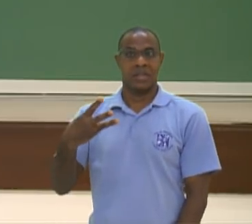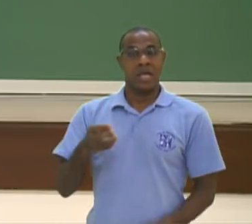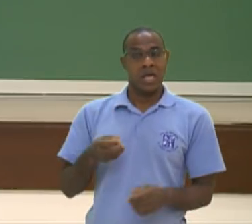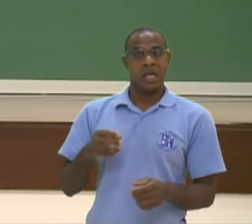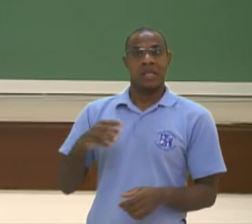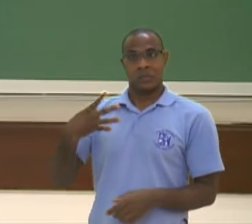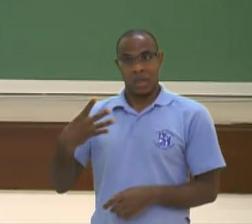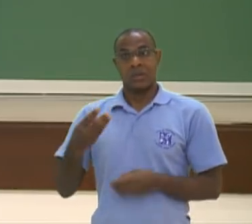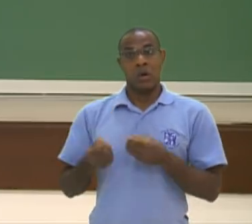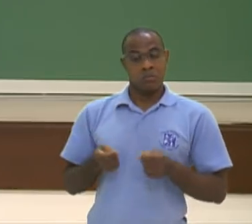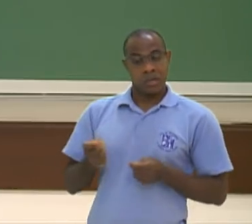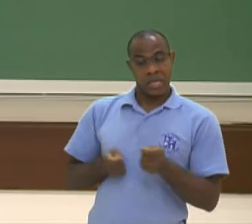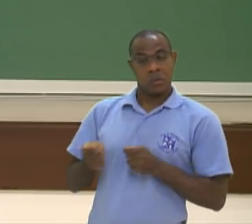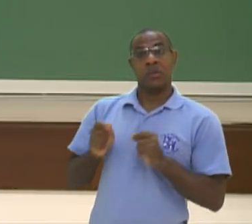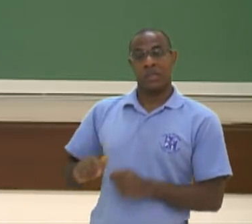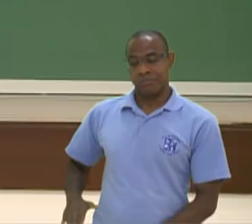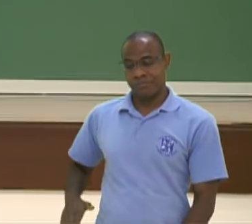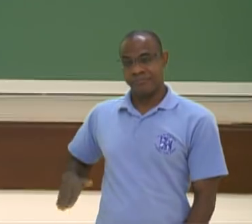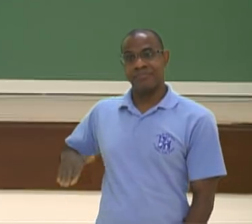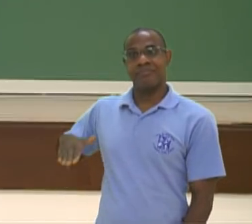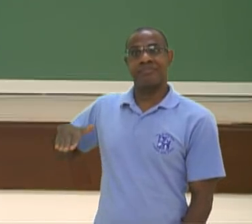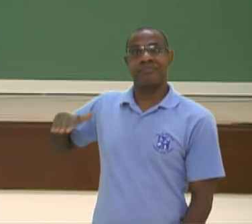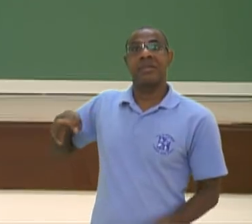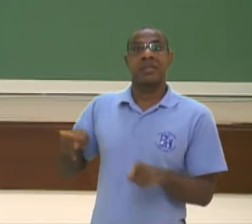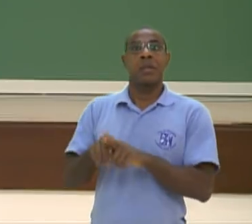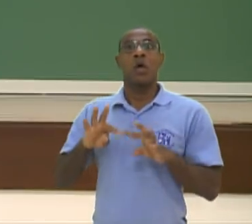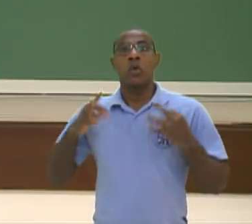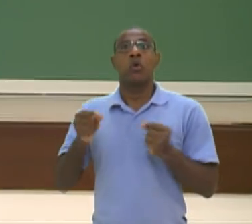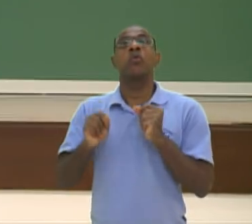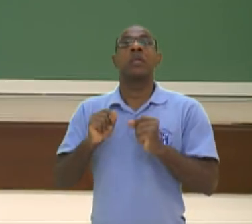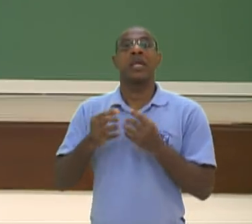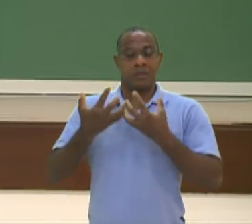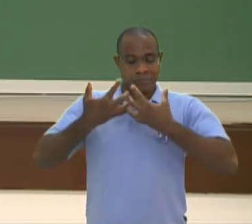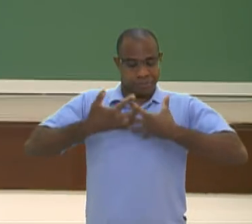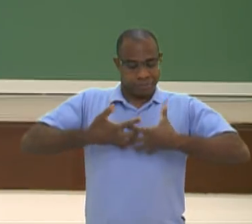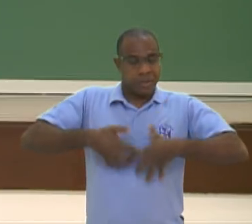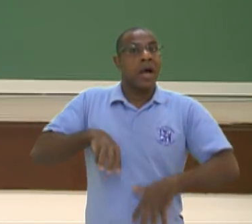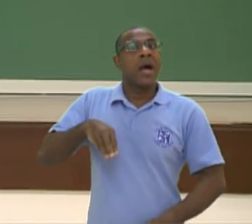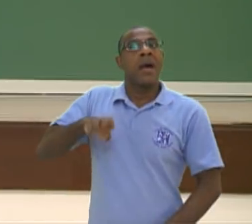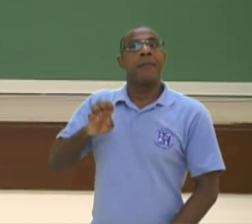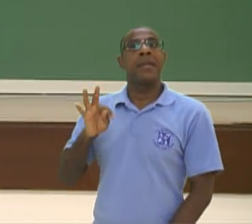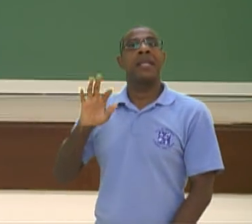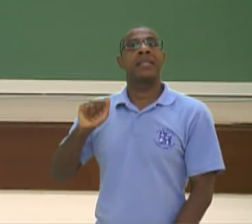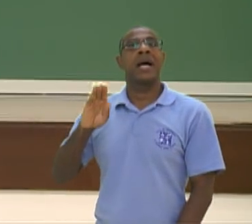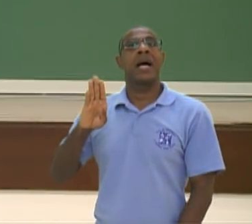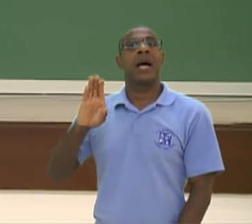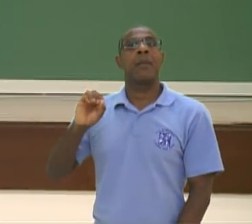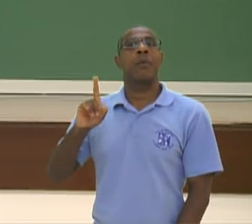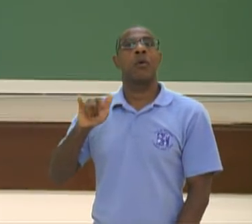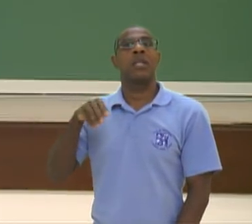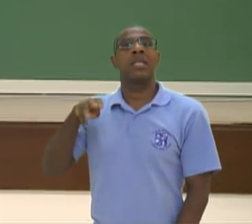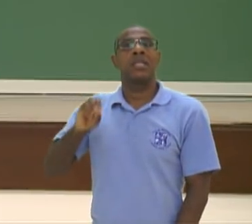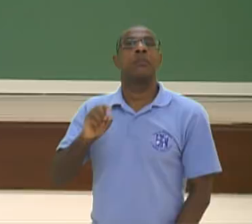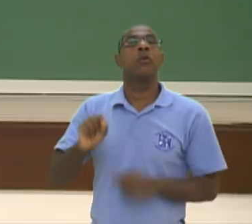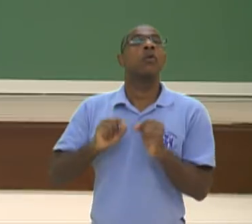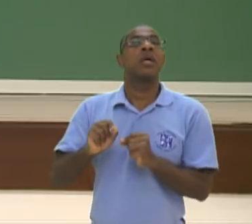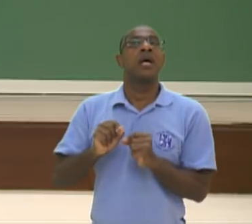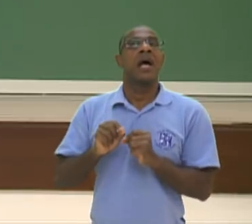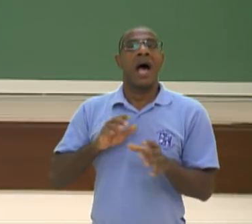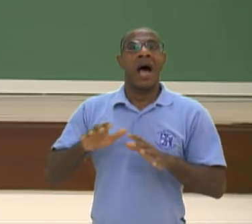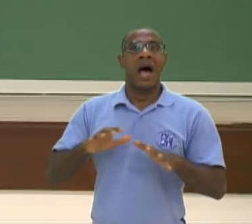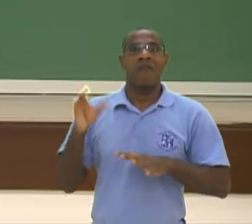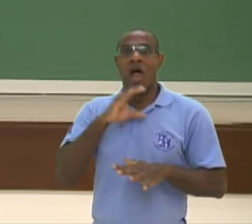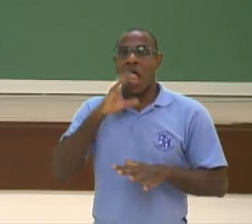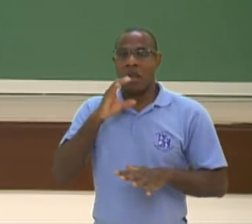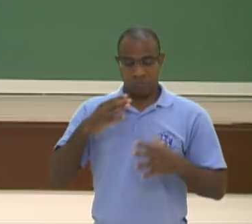o desenvolvimento e todo o nosso metabolismo, todas as reações químicas, a velocidade dessas